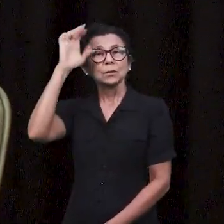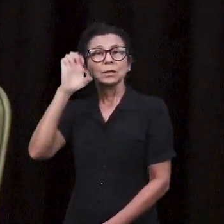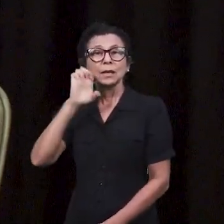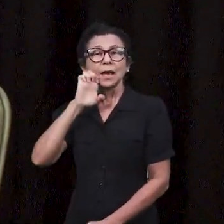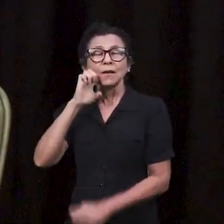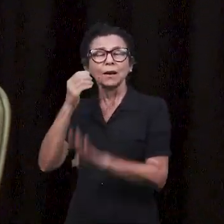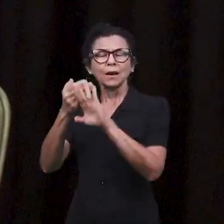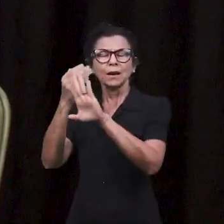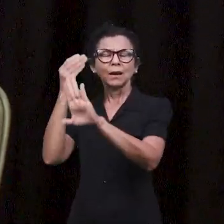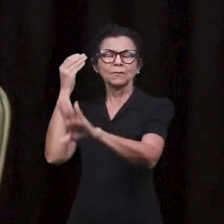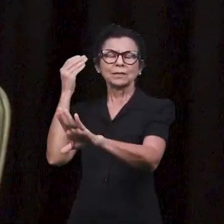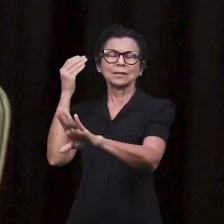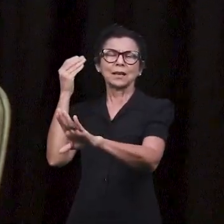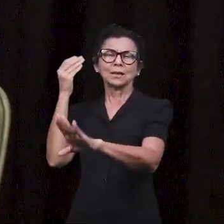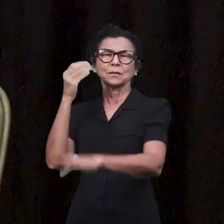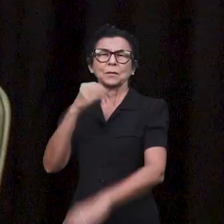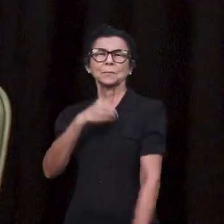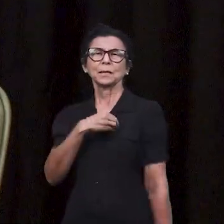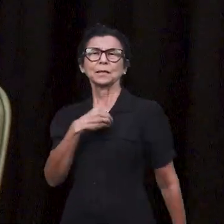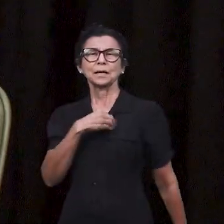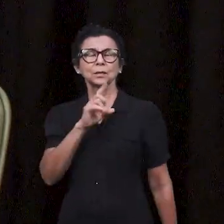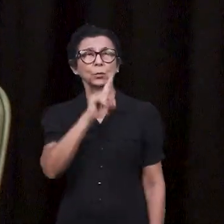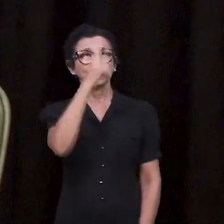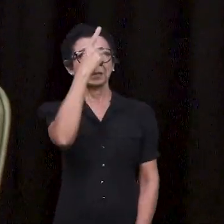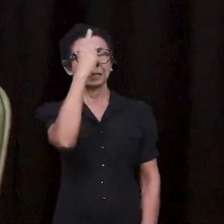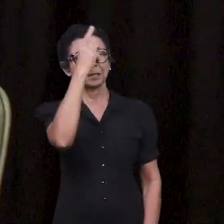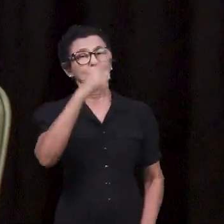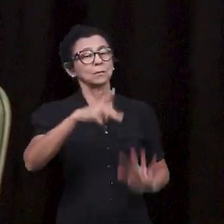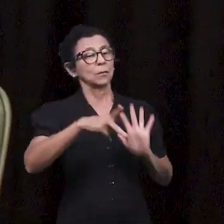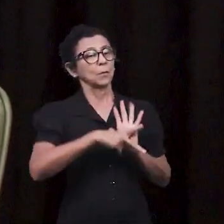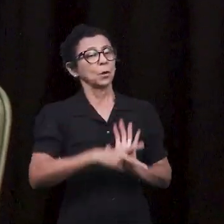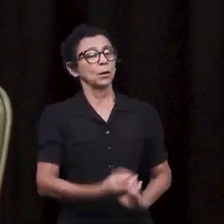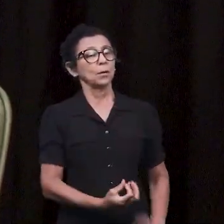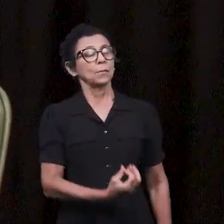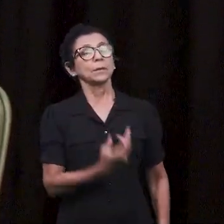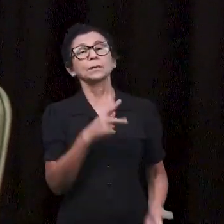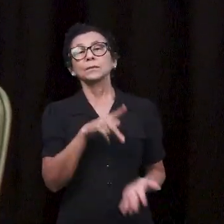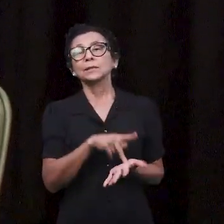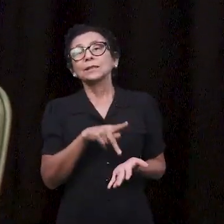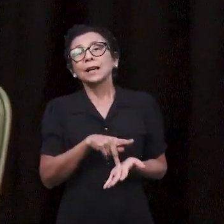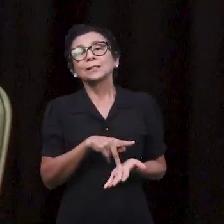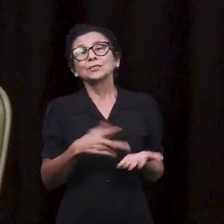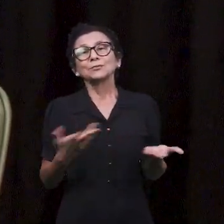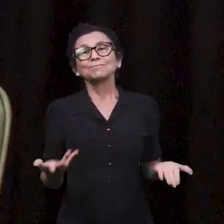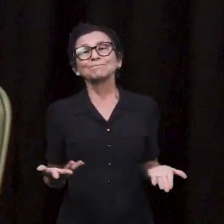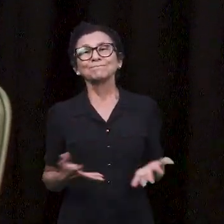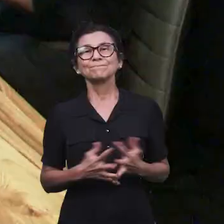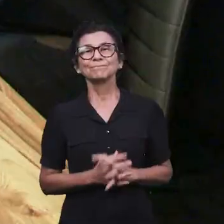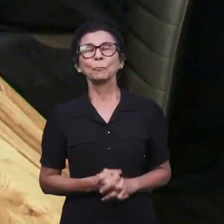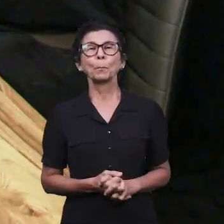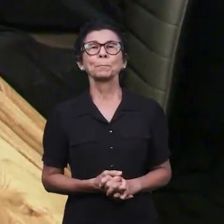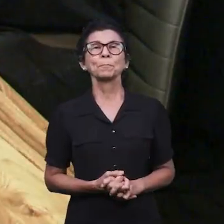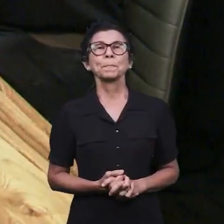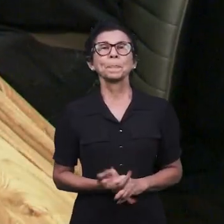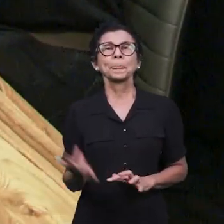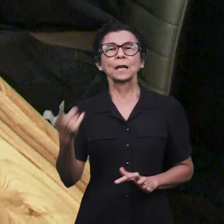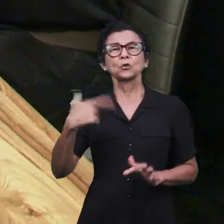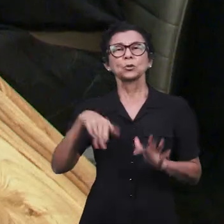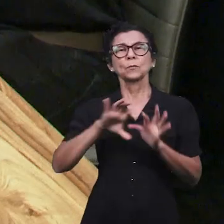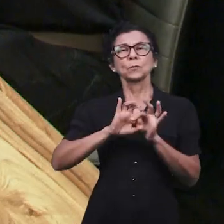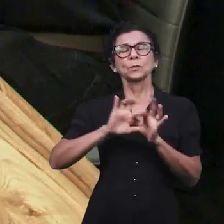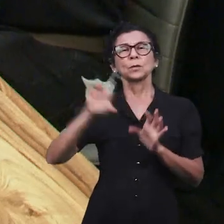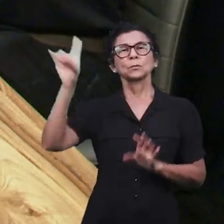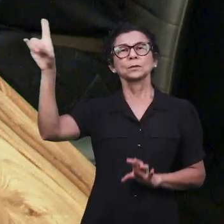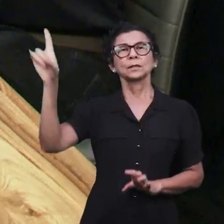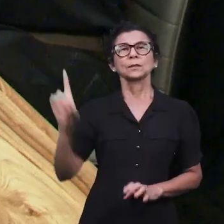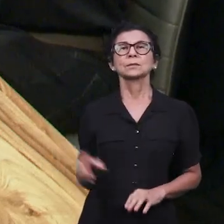homem cria sua própria verdade para poder suprir aquilo que ele tinha quando estava perto de Deus. E é bem verdade, Marcos, que essa busca